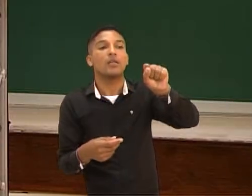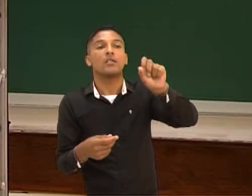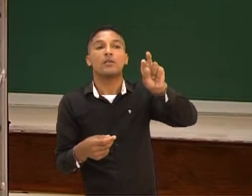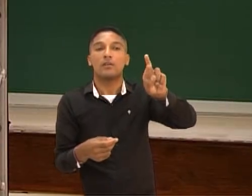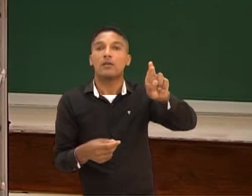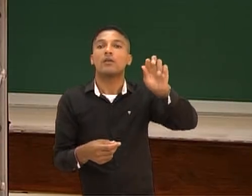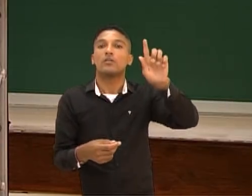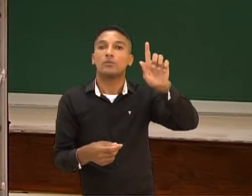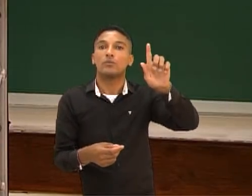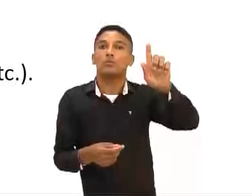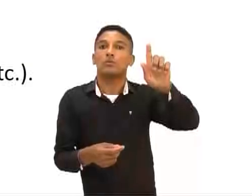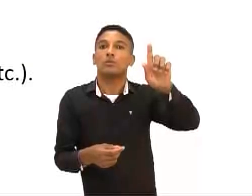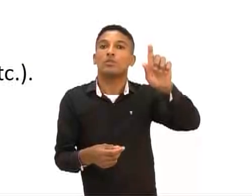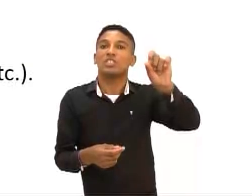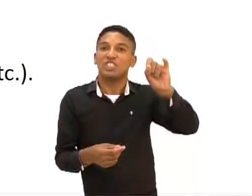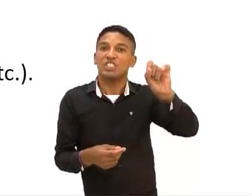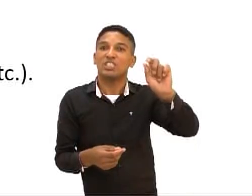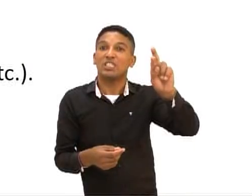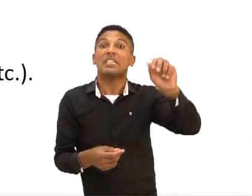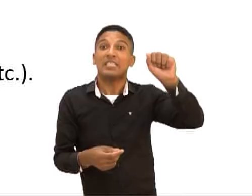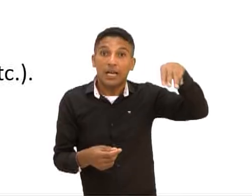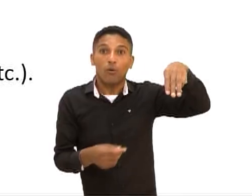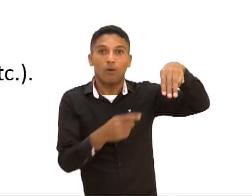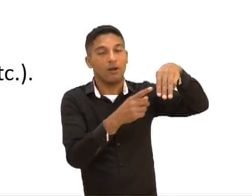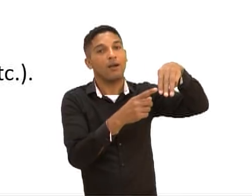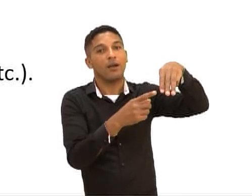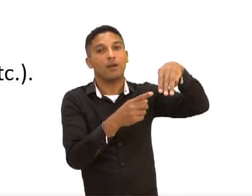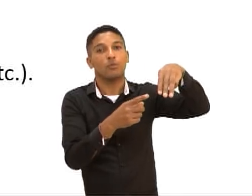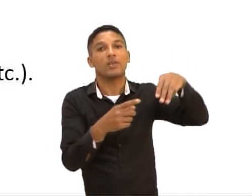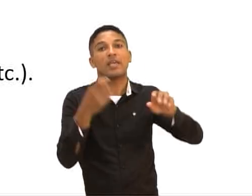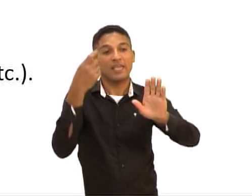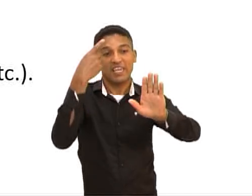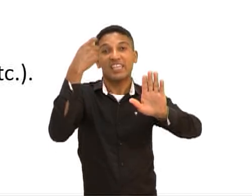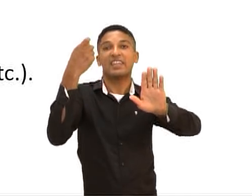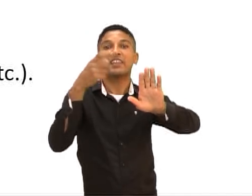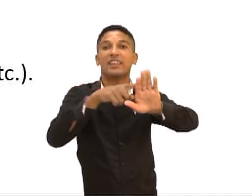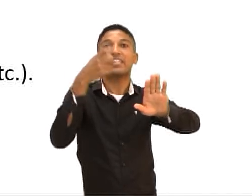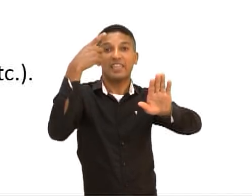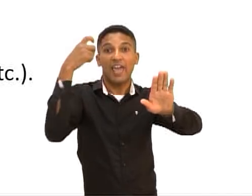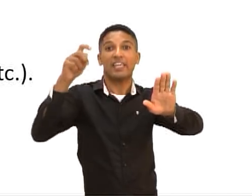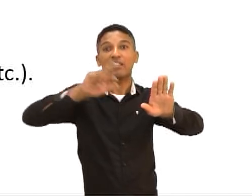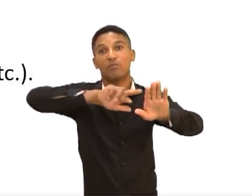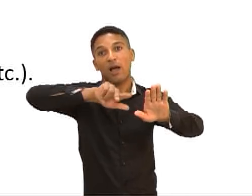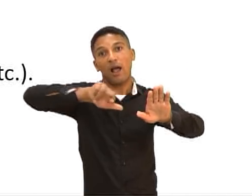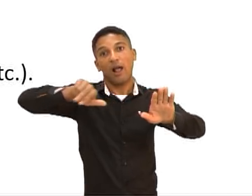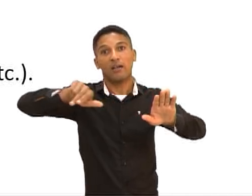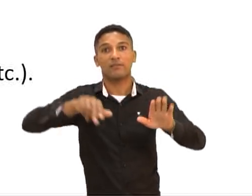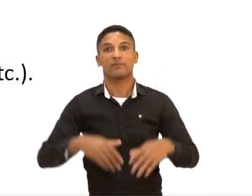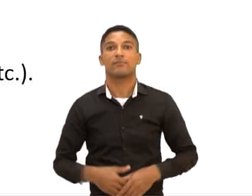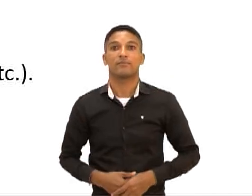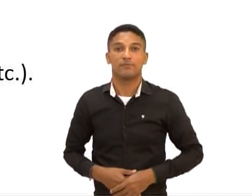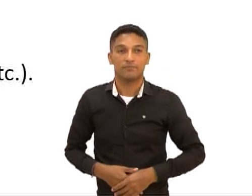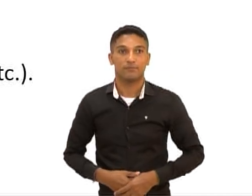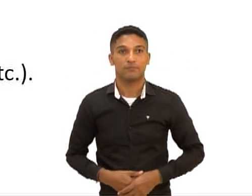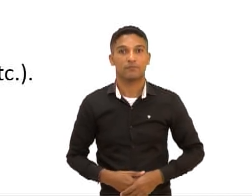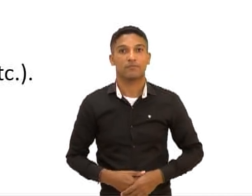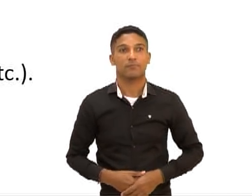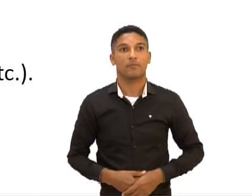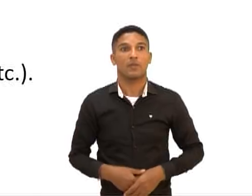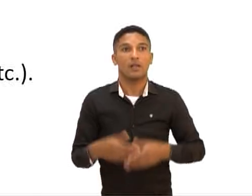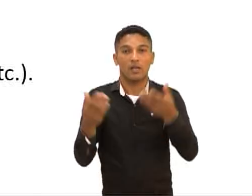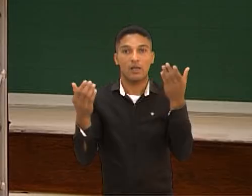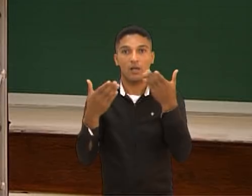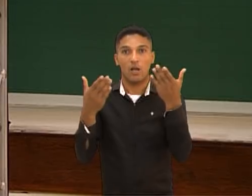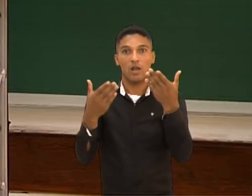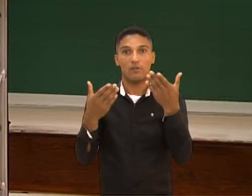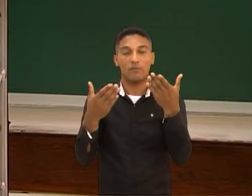ok? Vamos agora analisar aqui as características do texto informativo, certo? Vou pedir para vocês lerem e